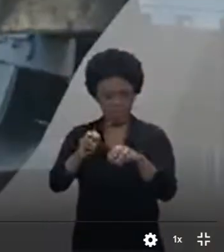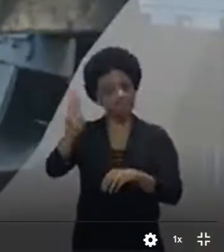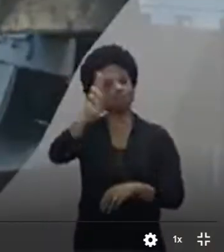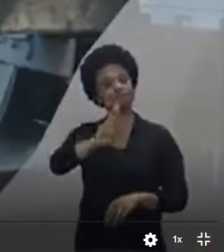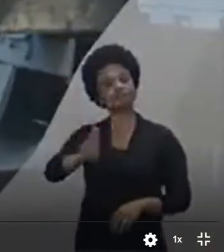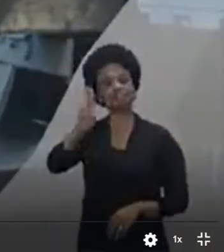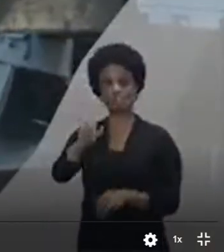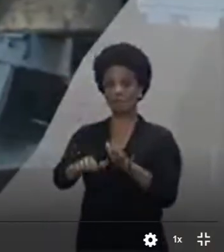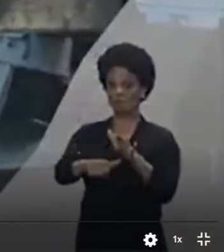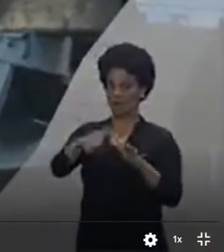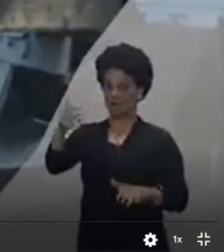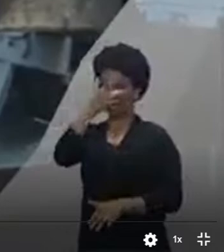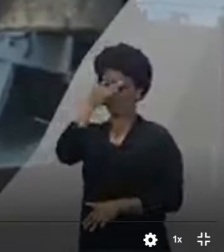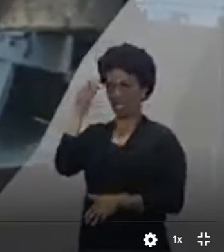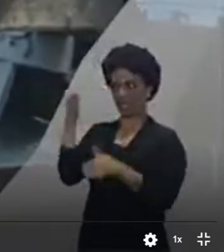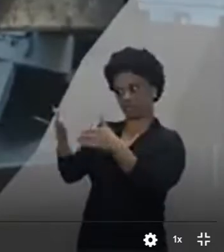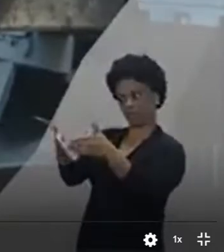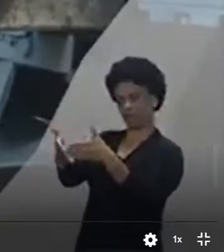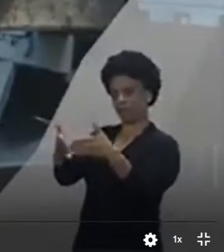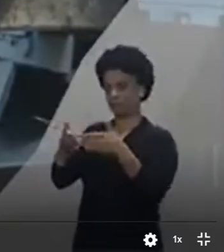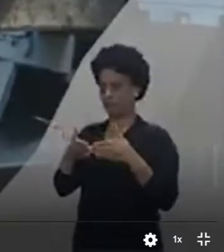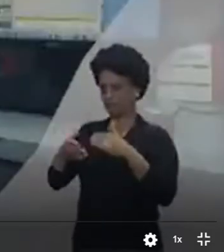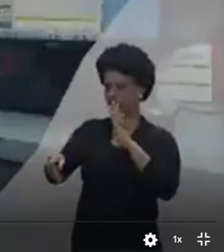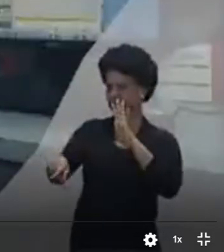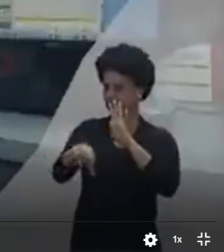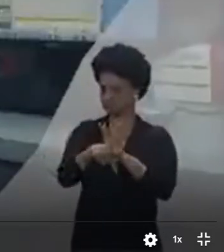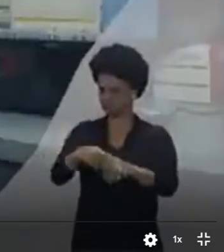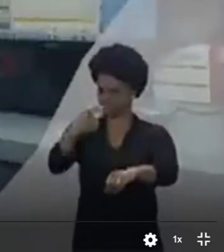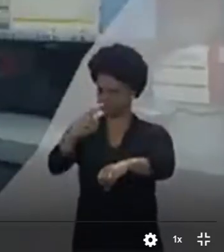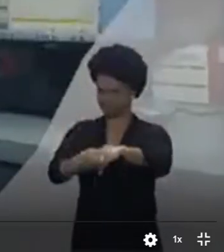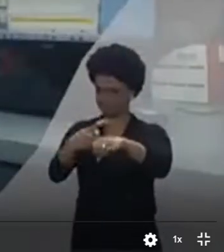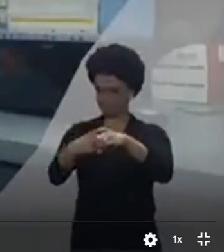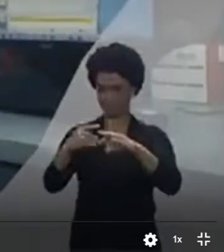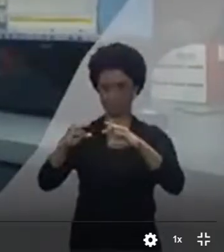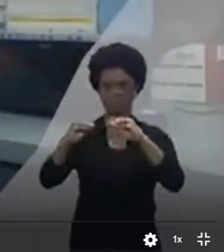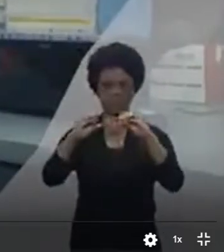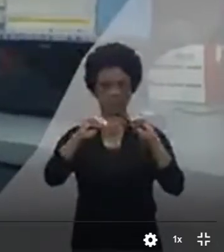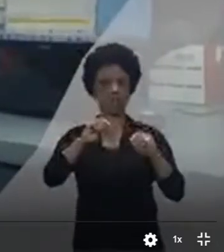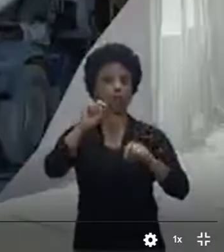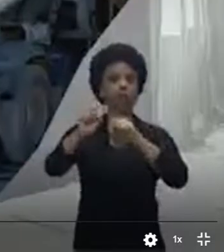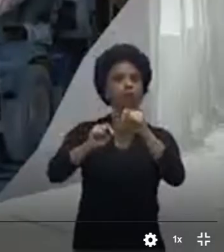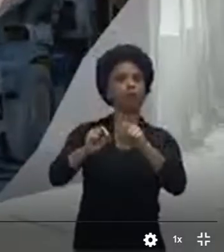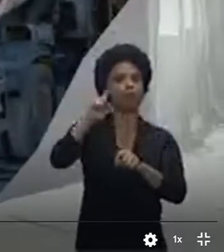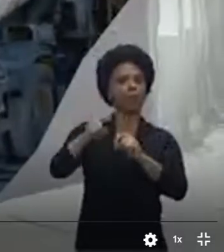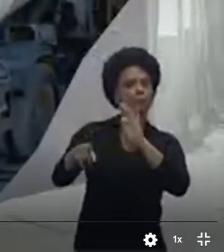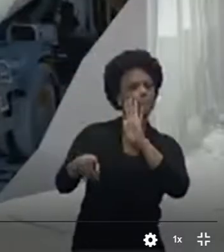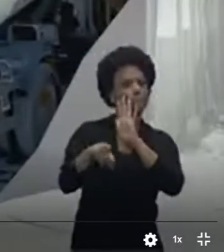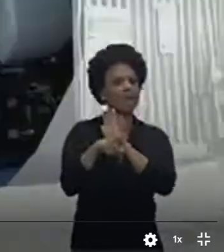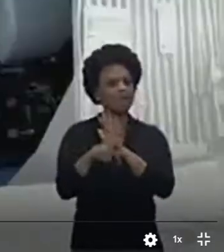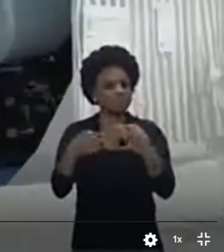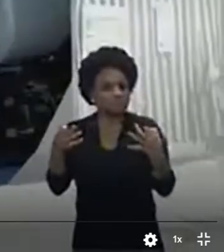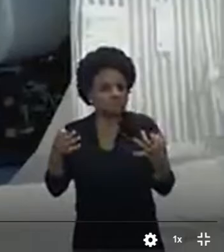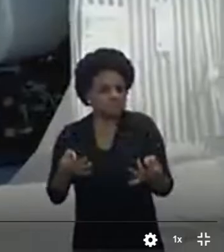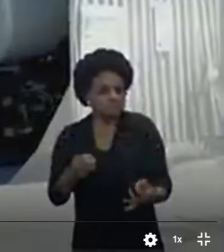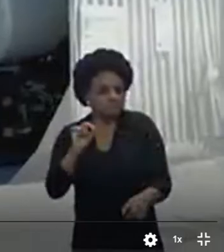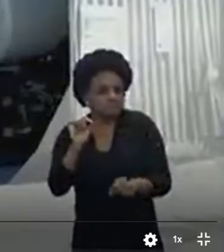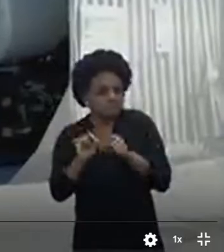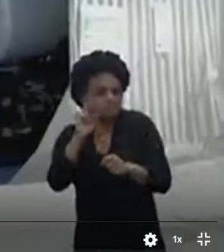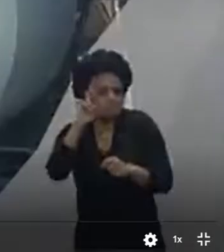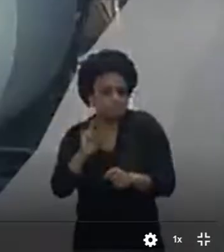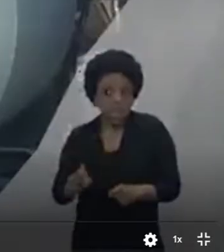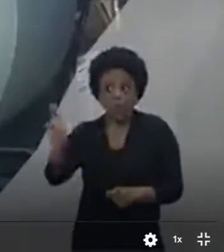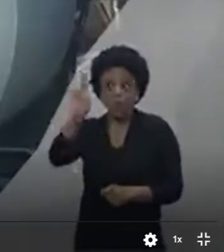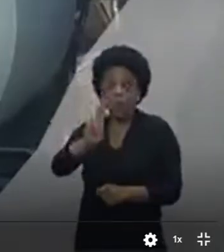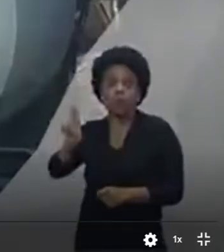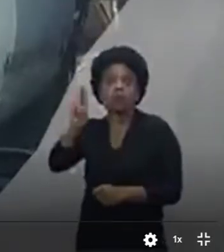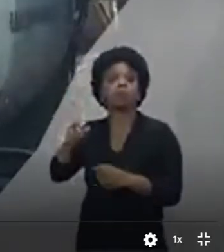que o cliente faz o pedido de um determinado concreto com as especificações adequadas ao tipo de obra onde será